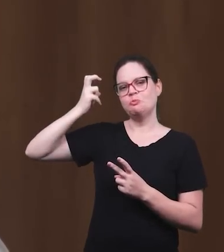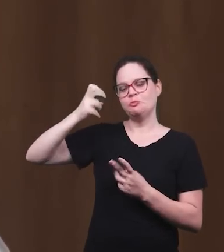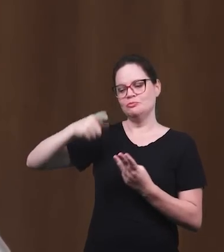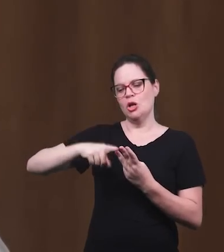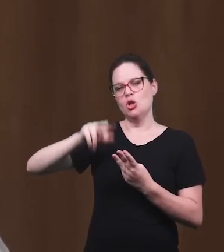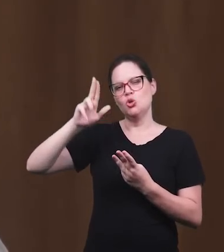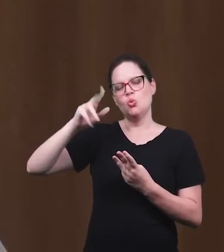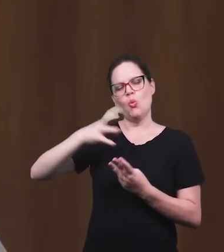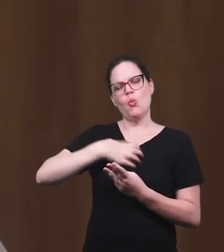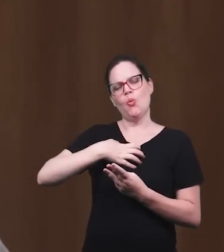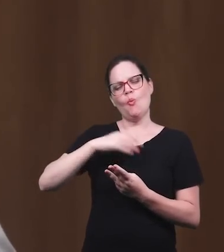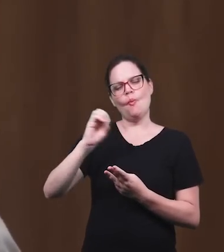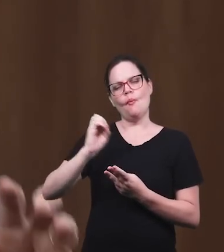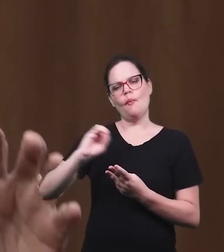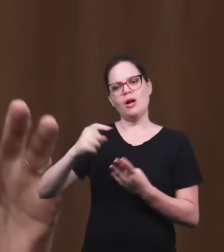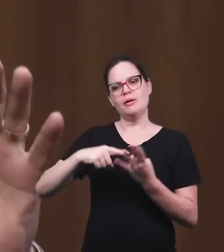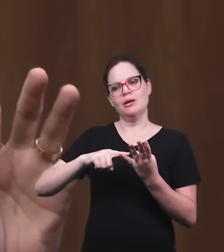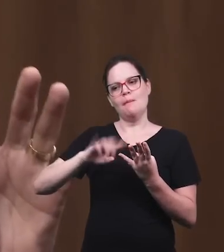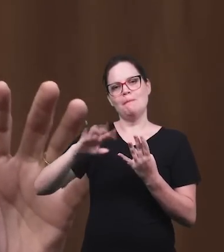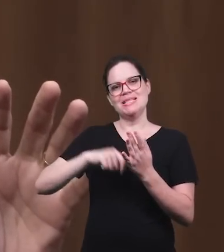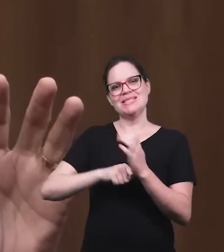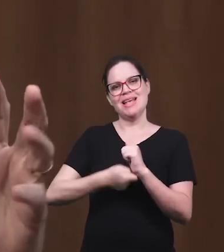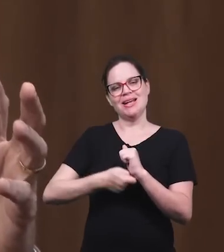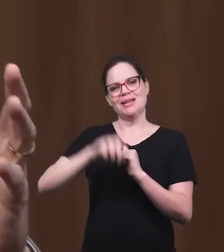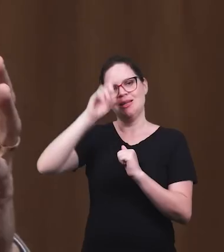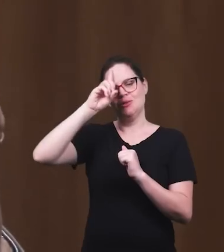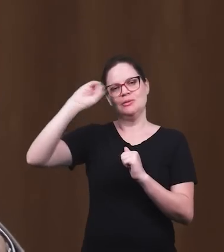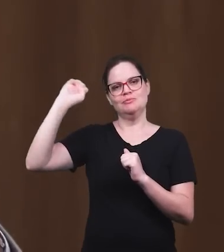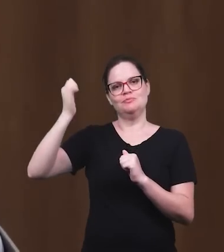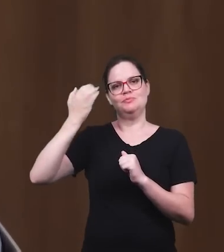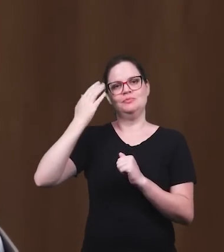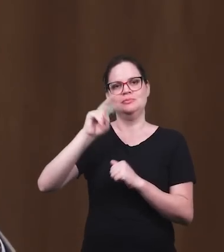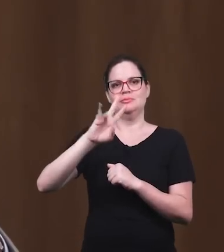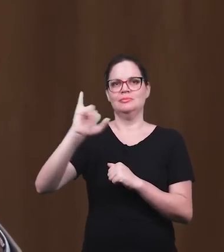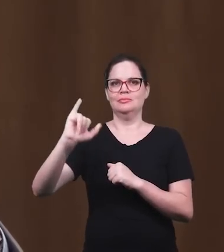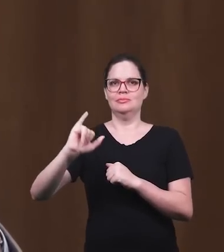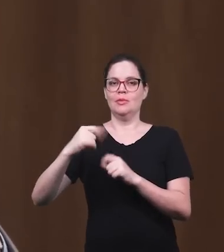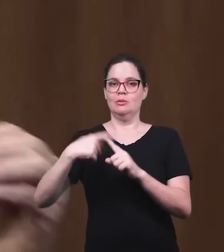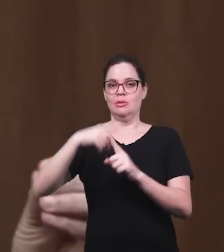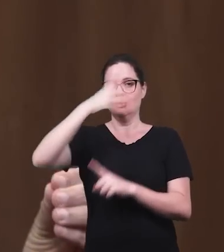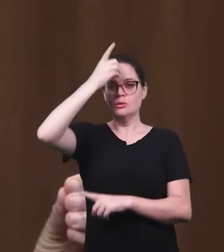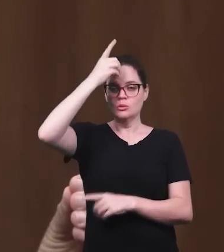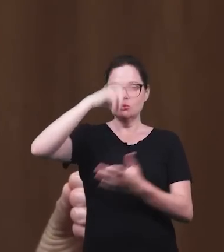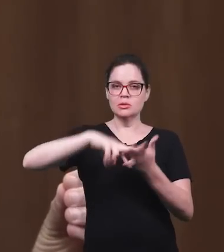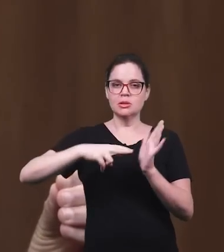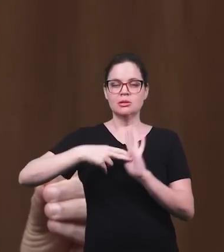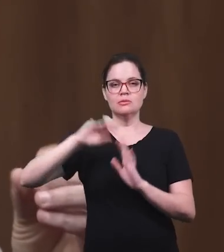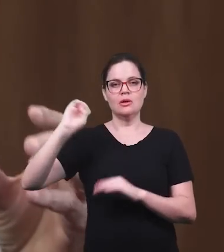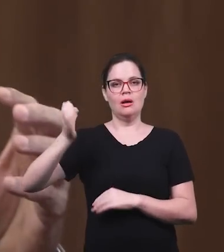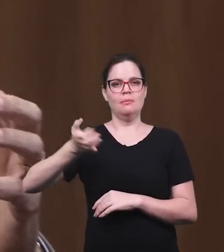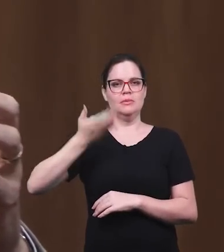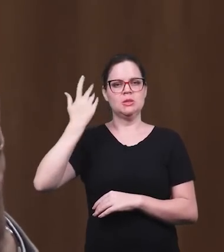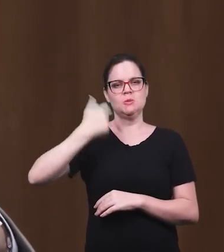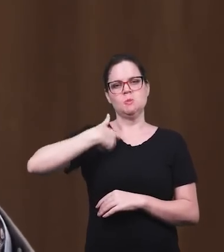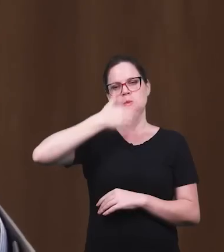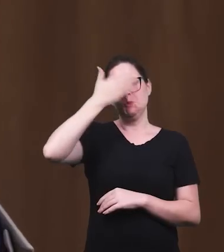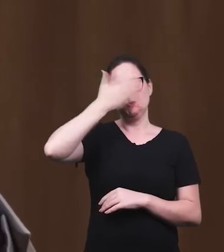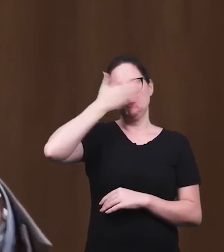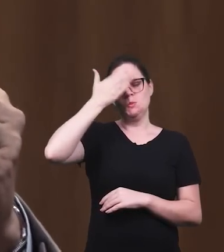não subiu ao coração do homem, mas que Deus vai revelar. Ou seja, o dom, ele é um mistério. O dom